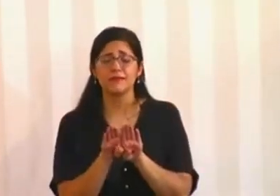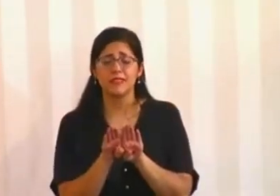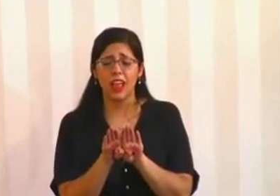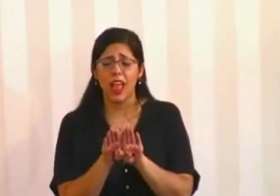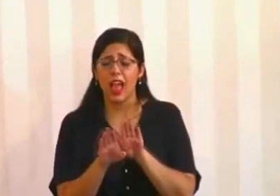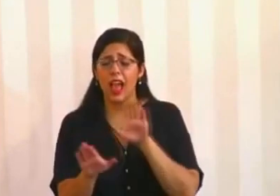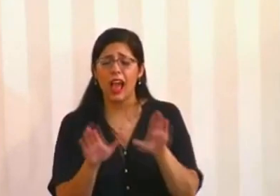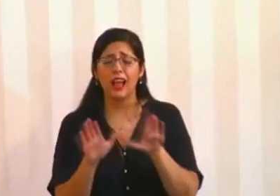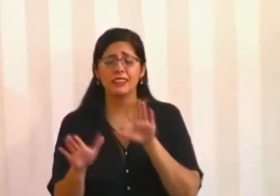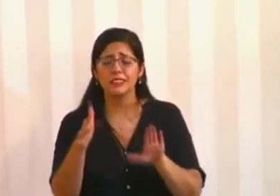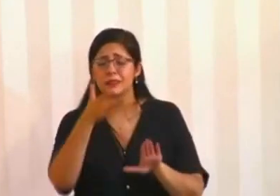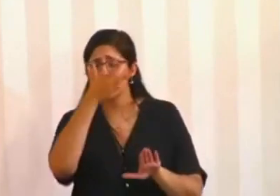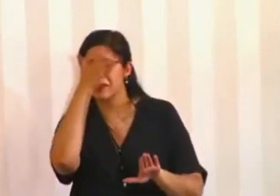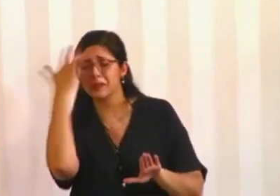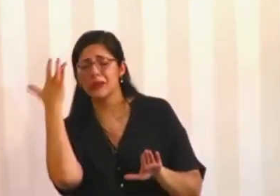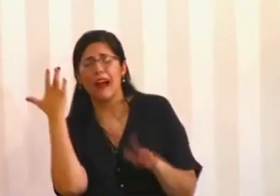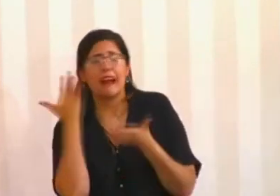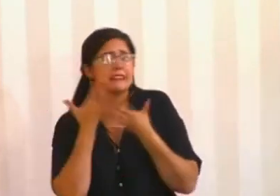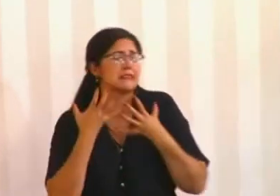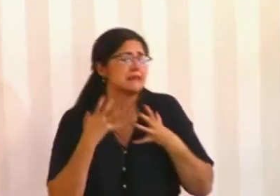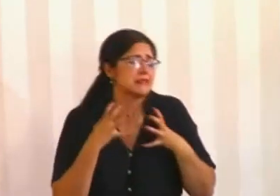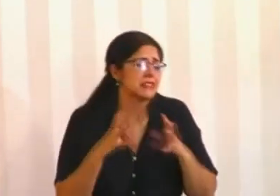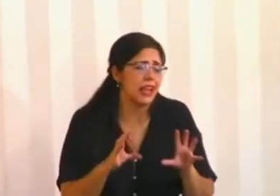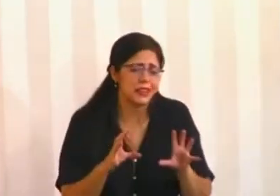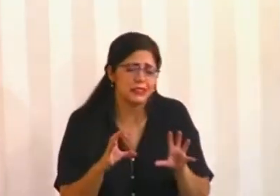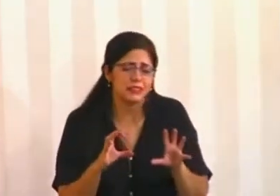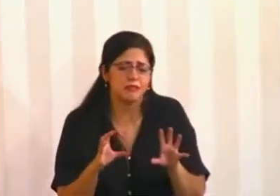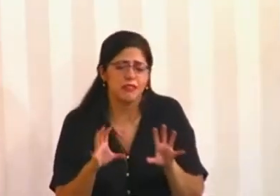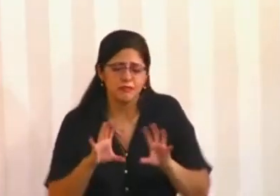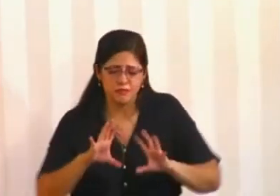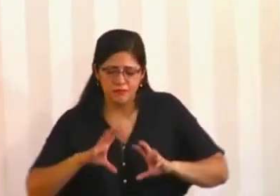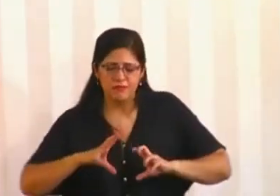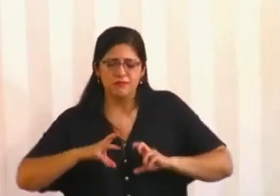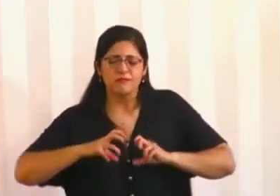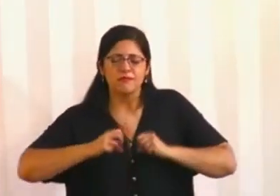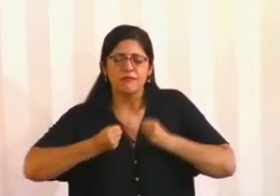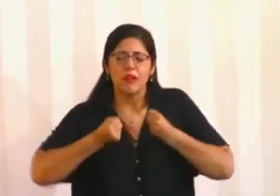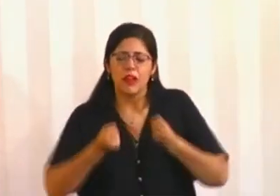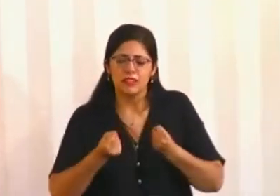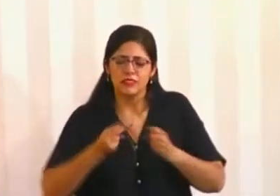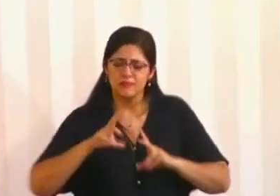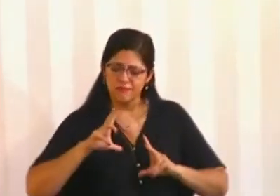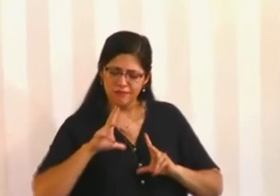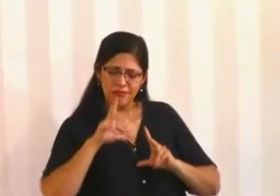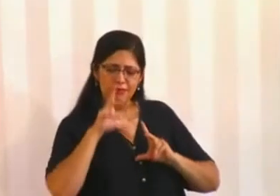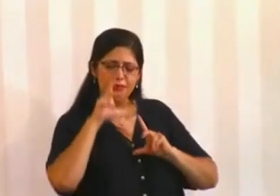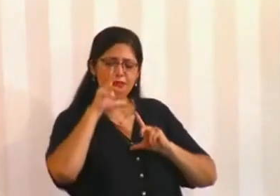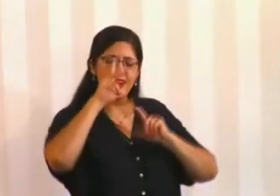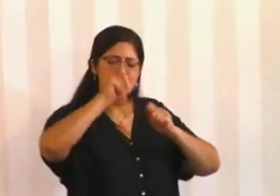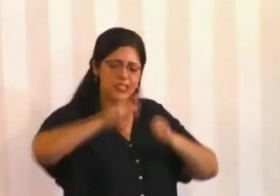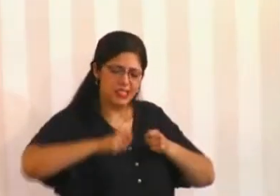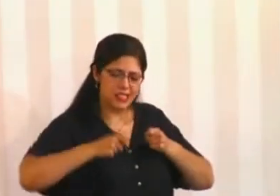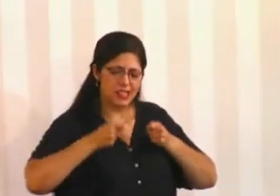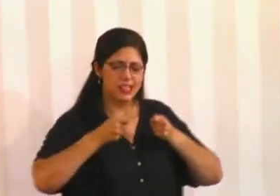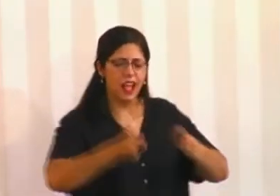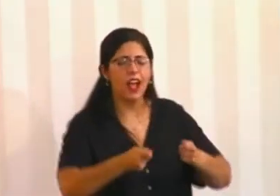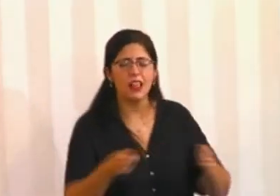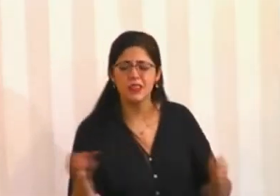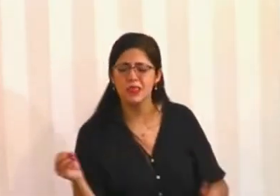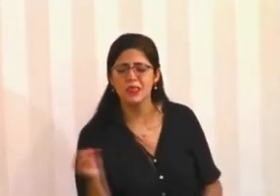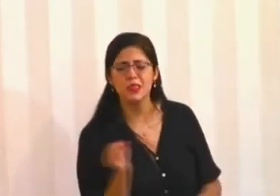querendo desistir, Senhor, renova esses amados, na vocação, no chamado, no despertamento